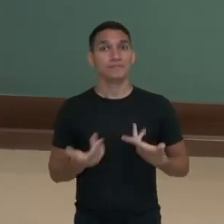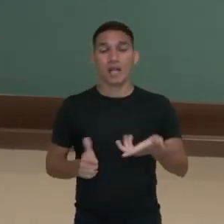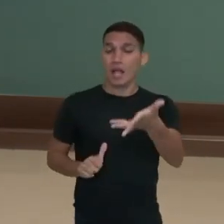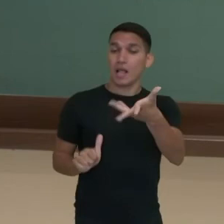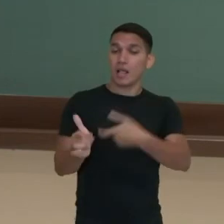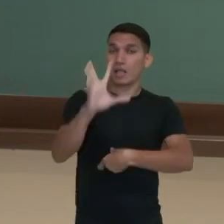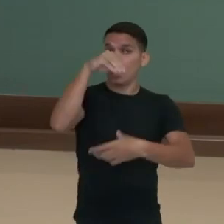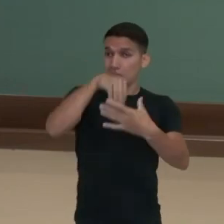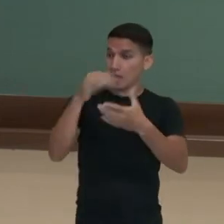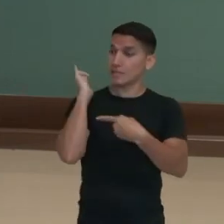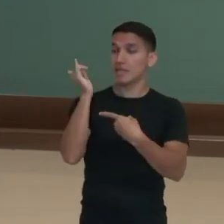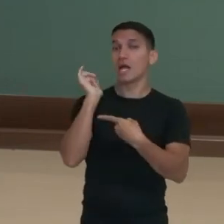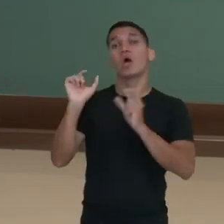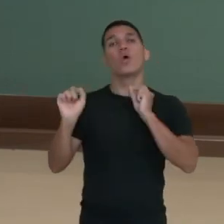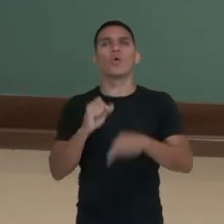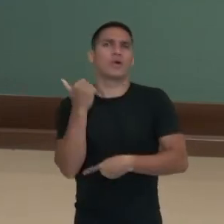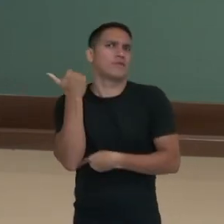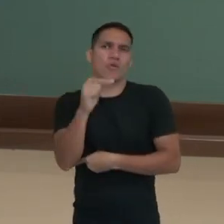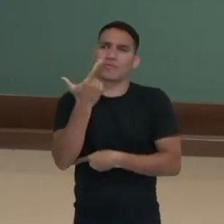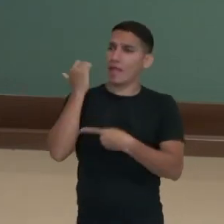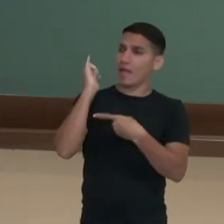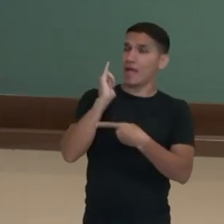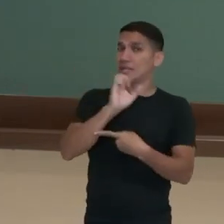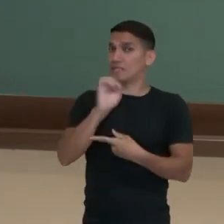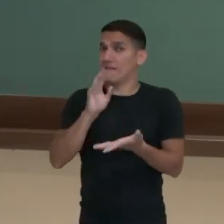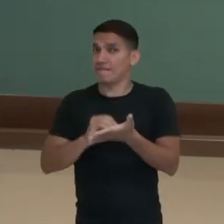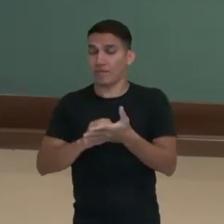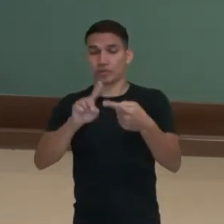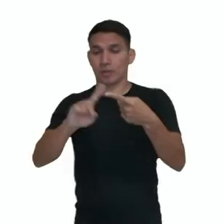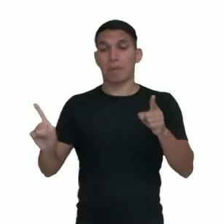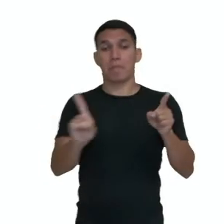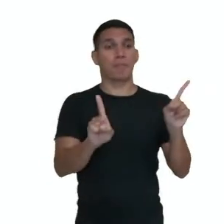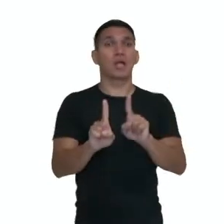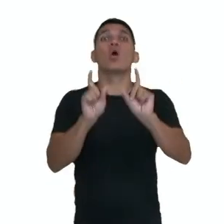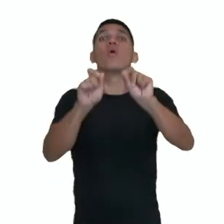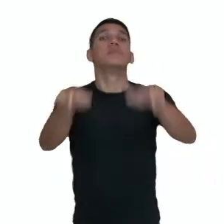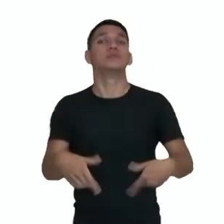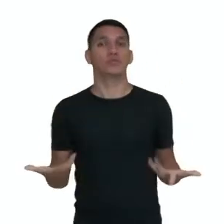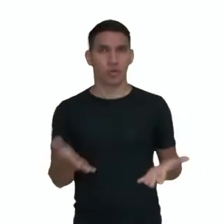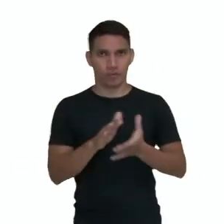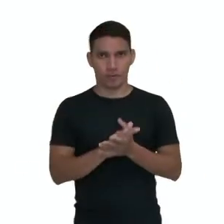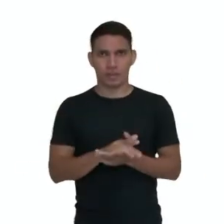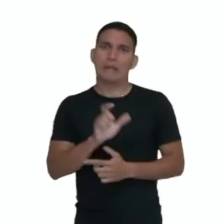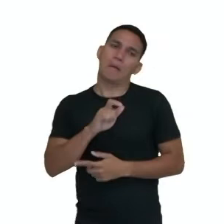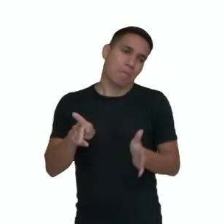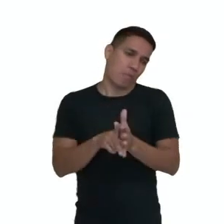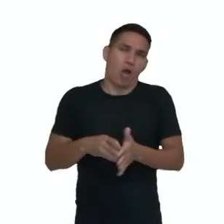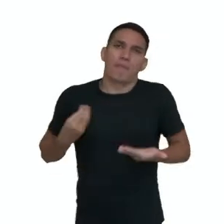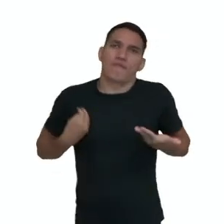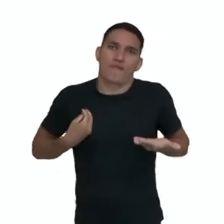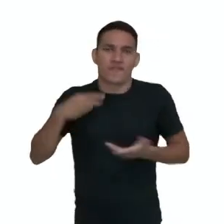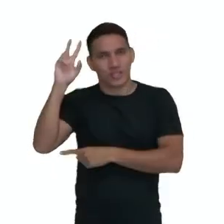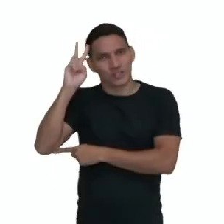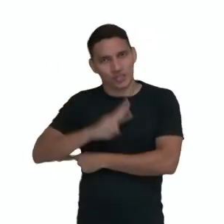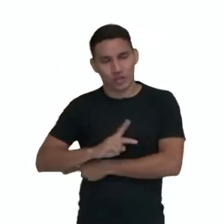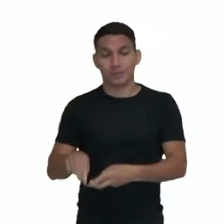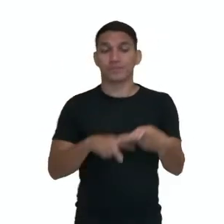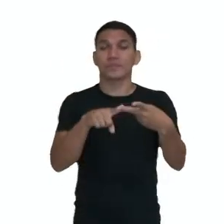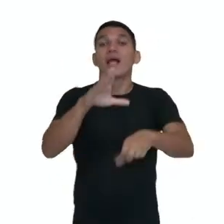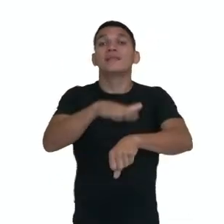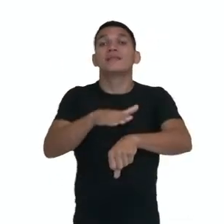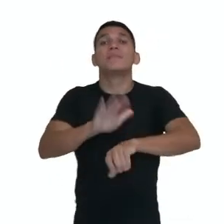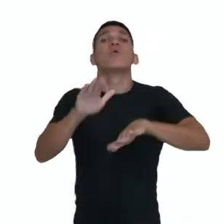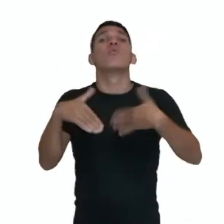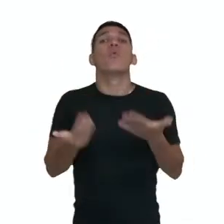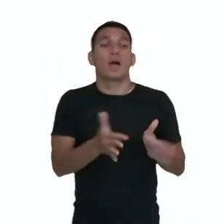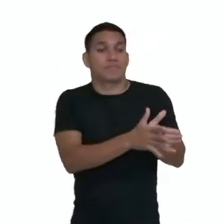Elementos da narrativa, né? Não se faz narrativa sem personagens. Quem são os personagens? Quem vive a história? Tempo. Quanto tempo